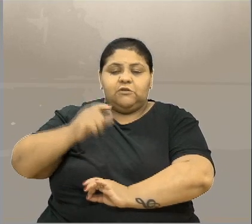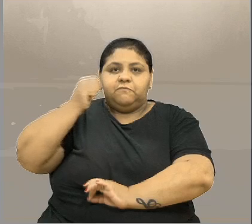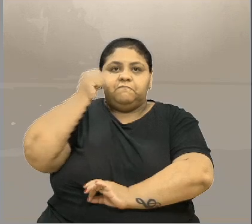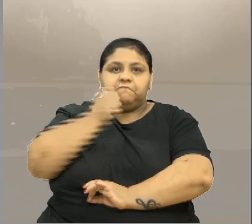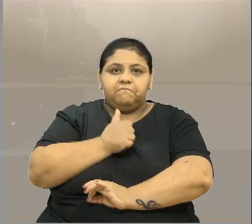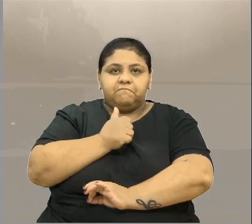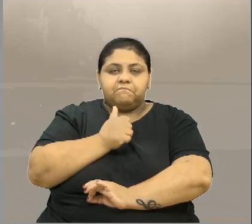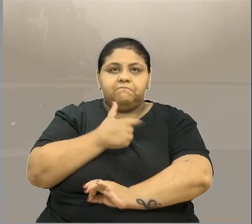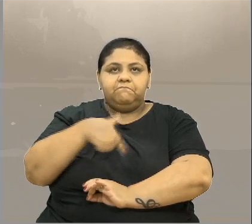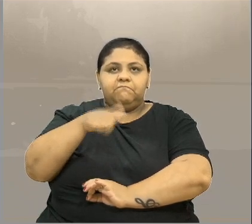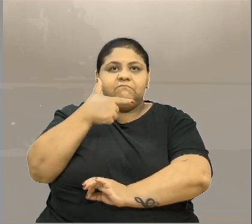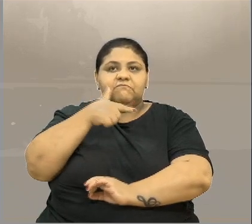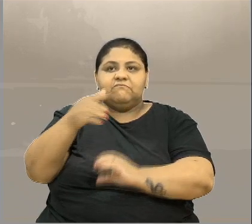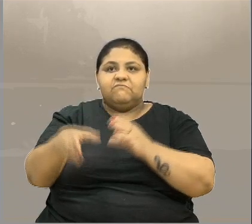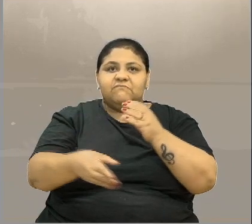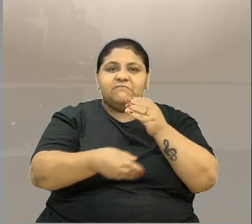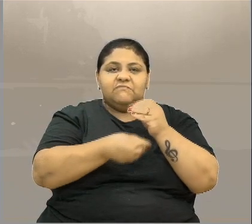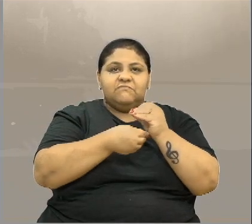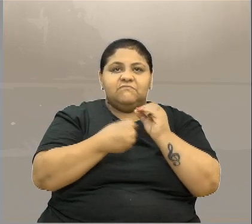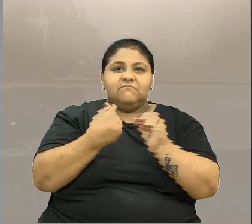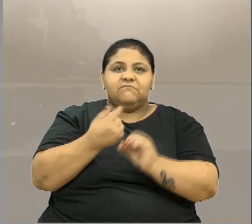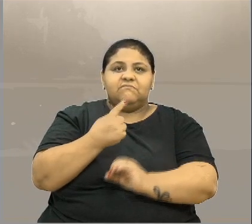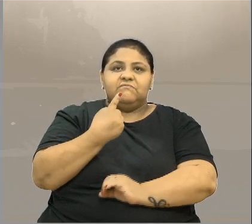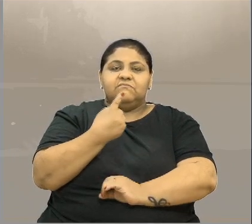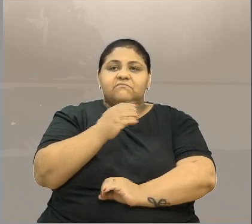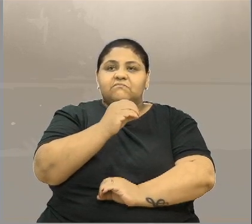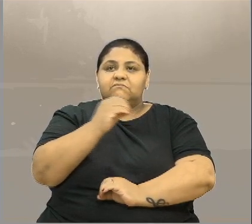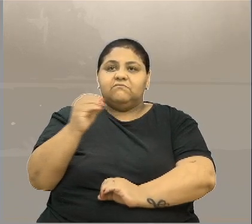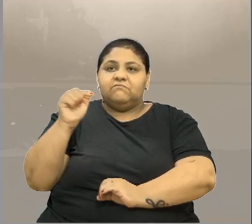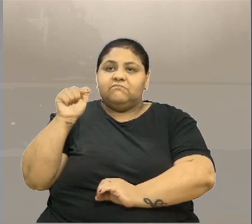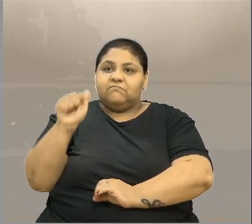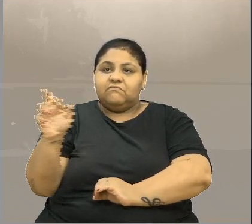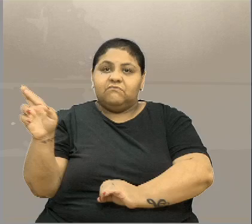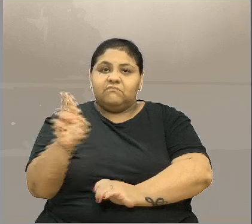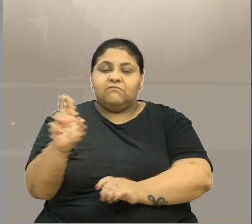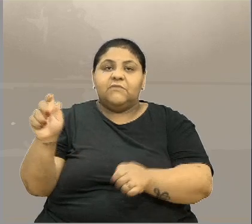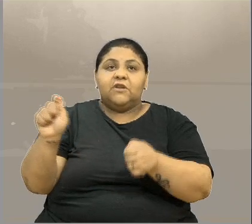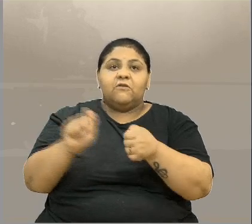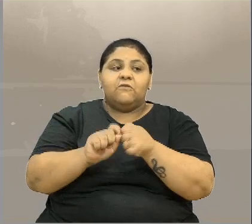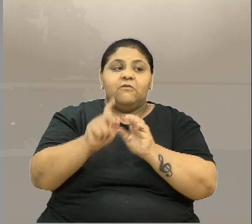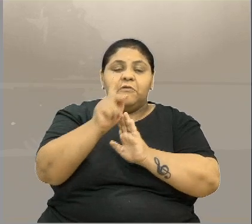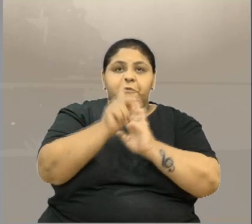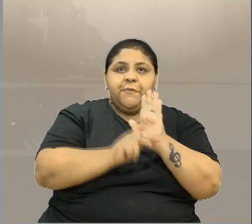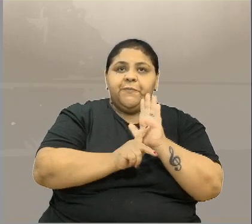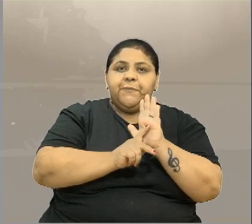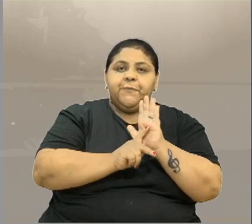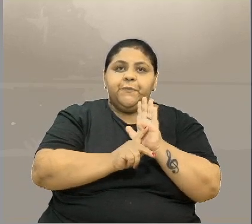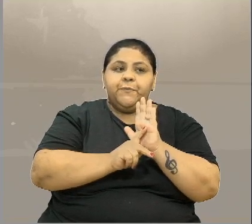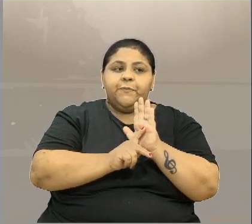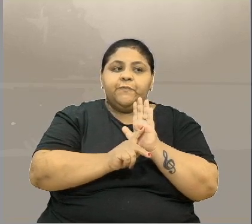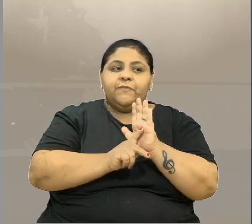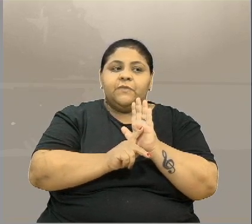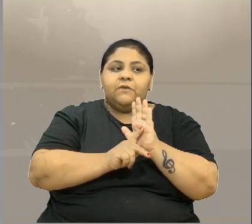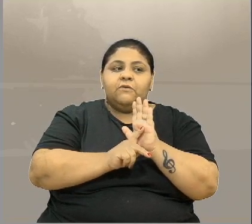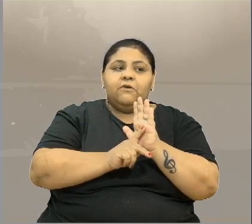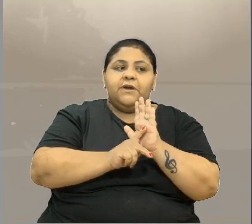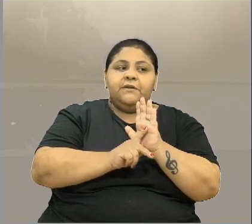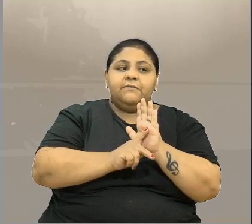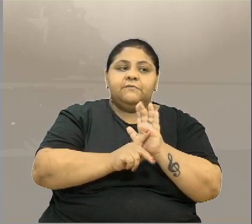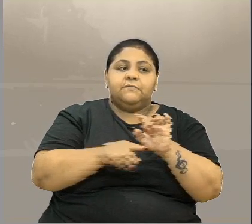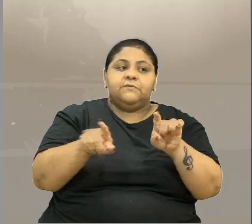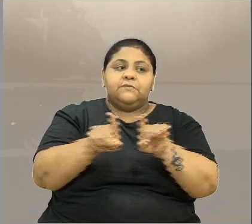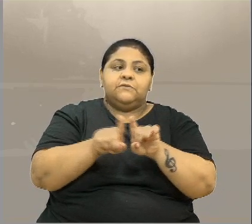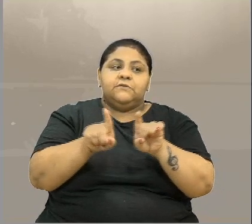a gente conseguiu uma emenda no valor de R$100 mil para que sejam feitos projetos, né? E isso fica sob gerência do